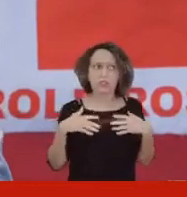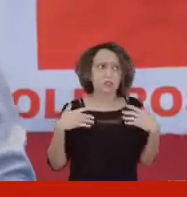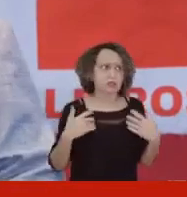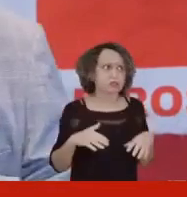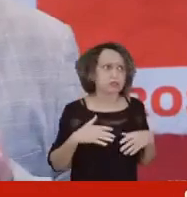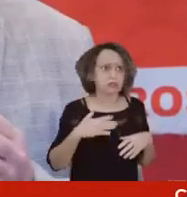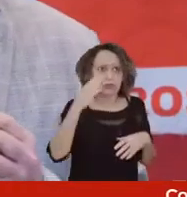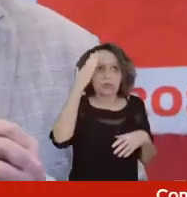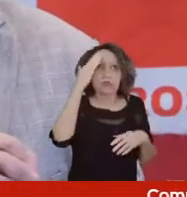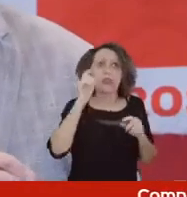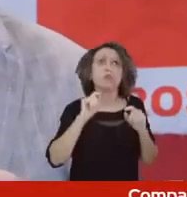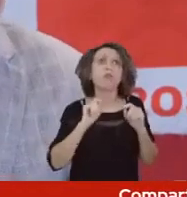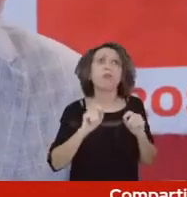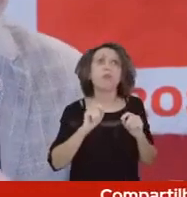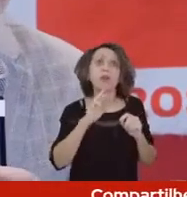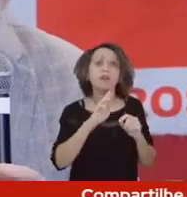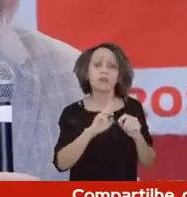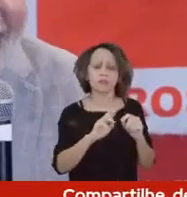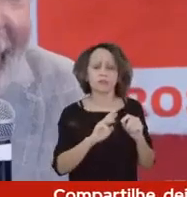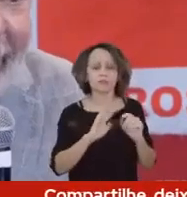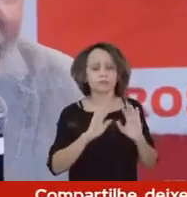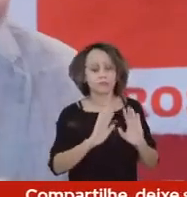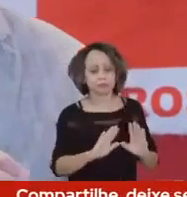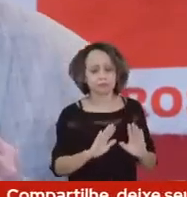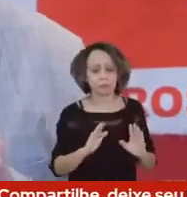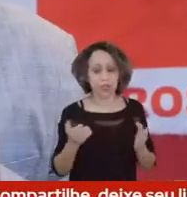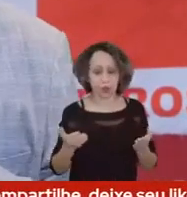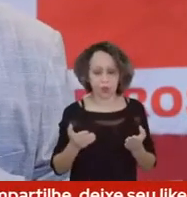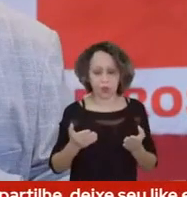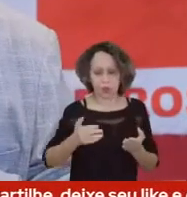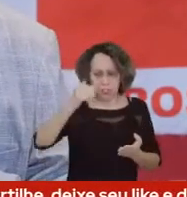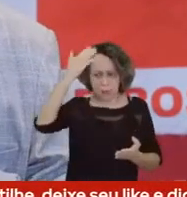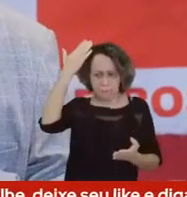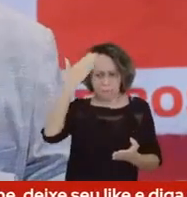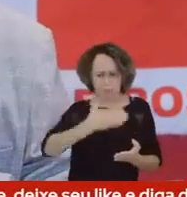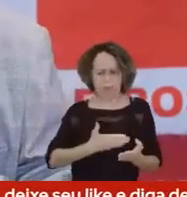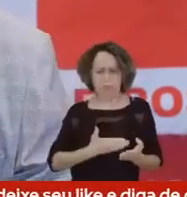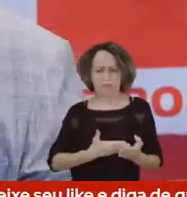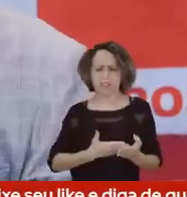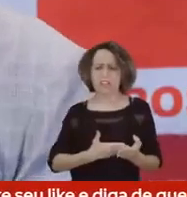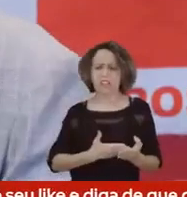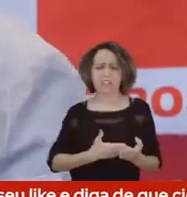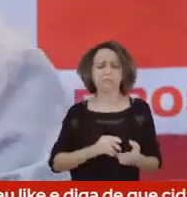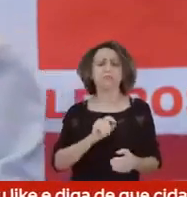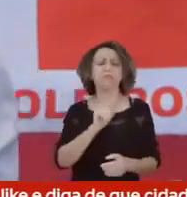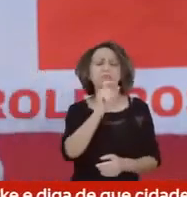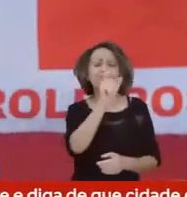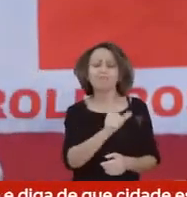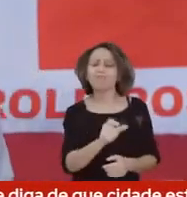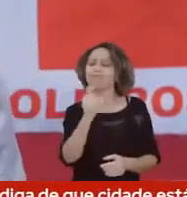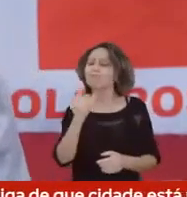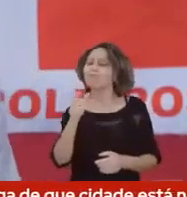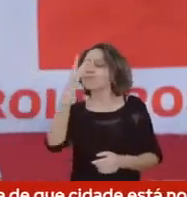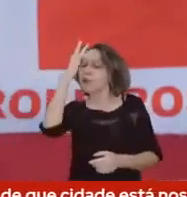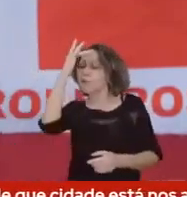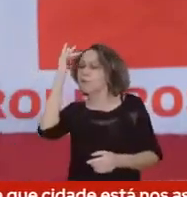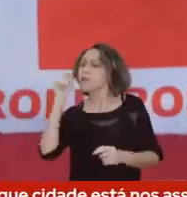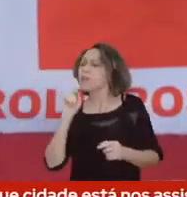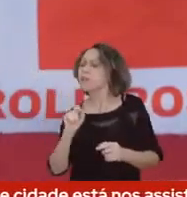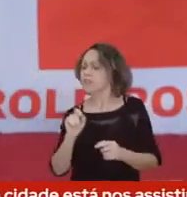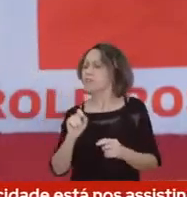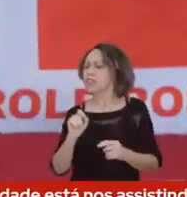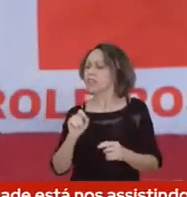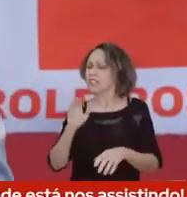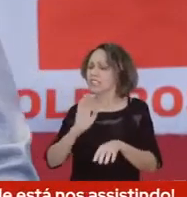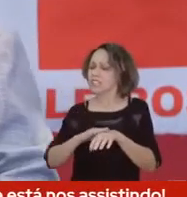Então, agora que está ficando provado quem é quem na história do país, agora que está ficando provado quem é que está